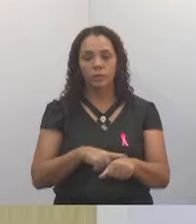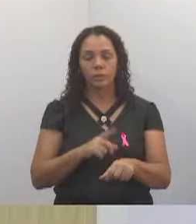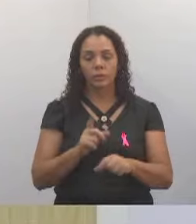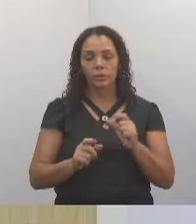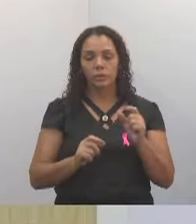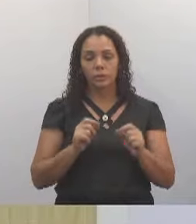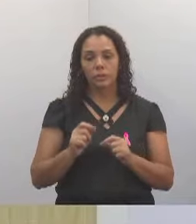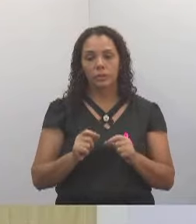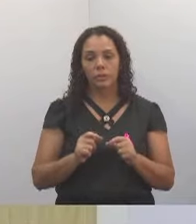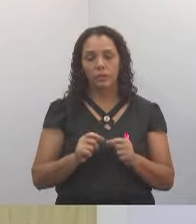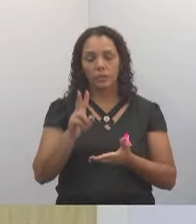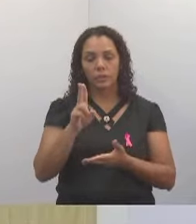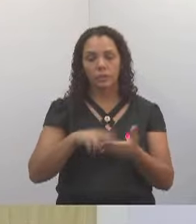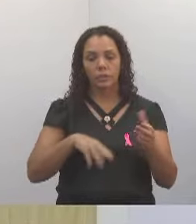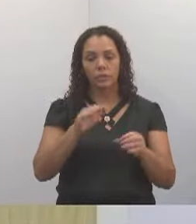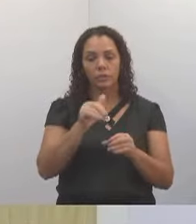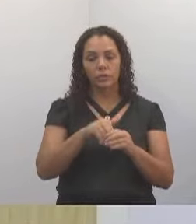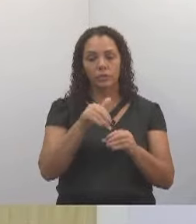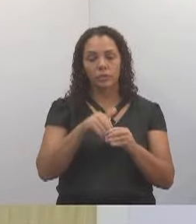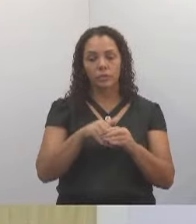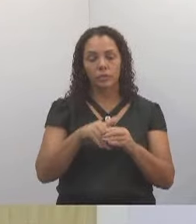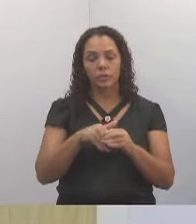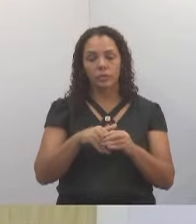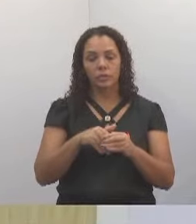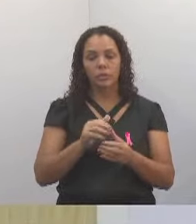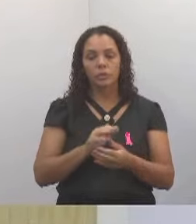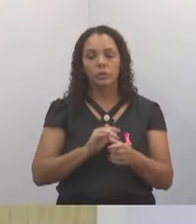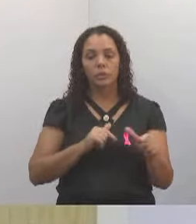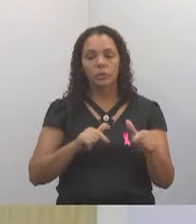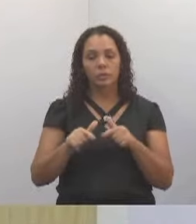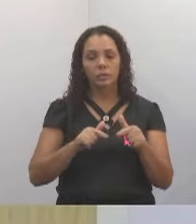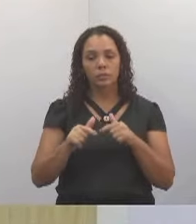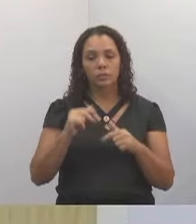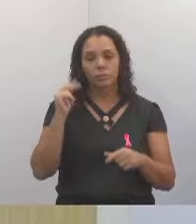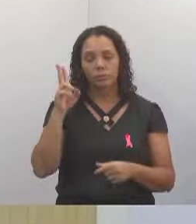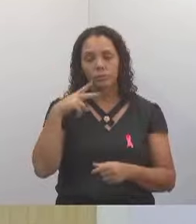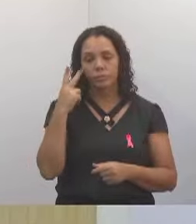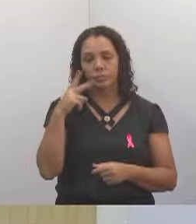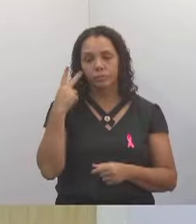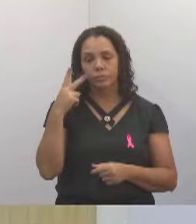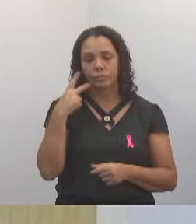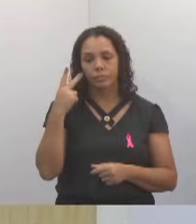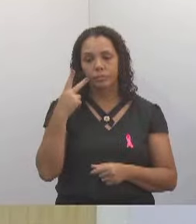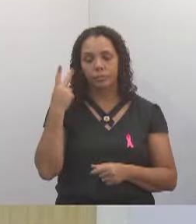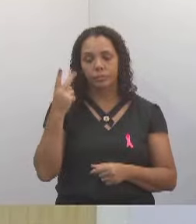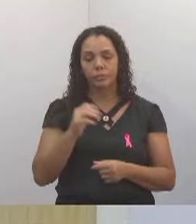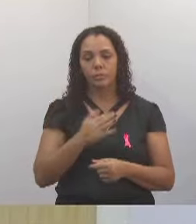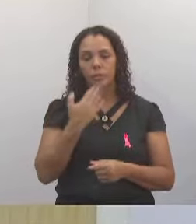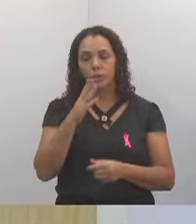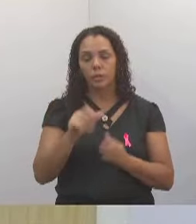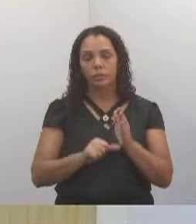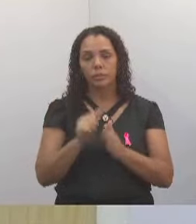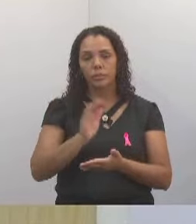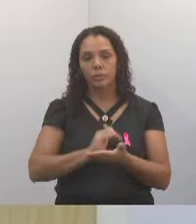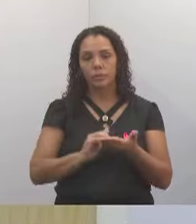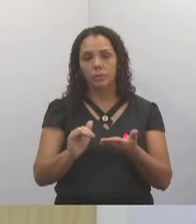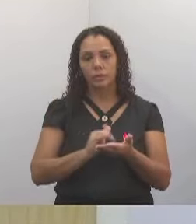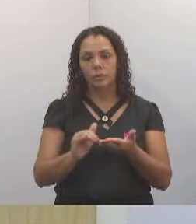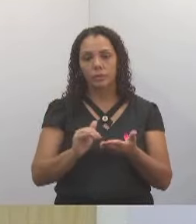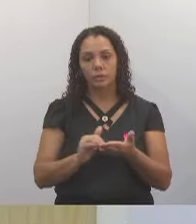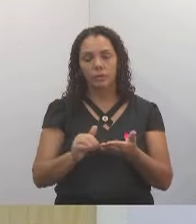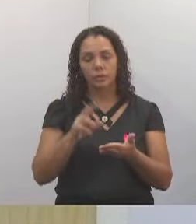Área em que serão lidos e votados, conforme disciplinado, os expedientes dos vereadores. Solicito ao primeiro secretário